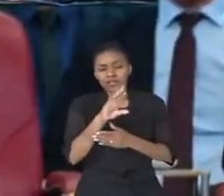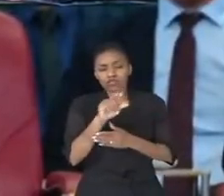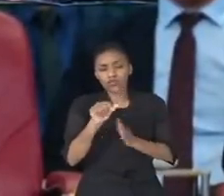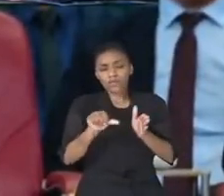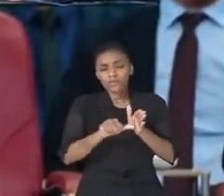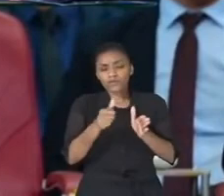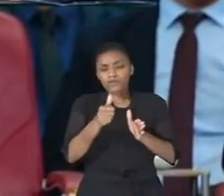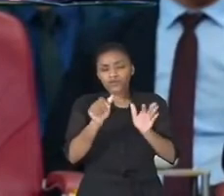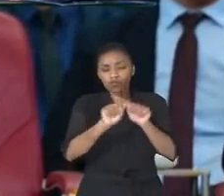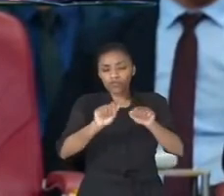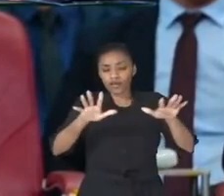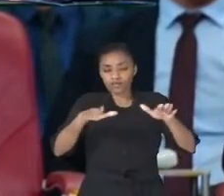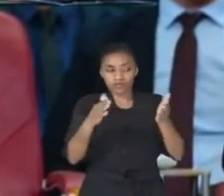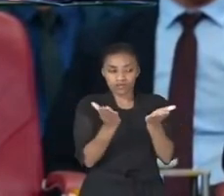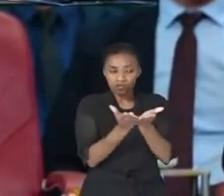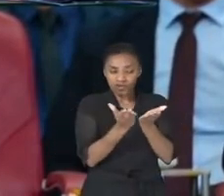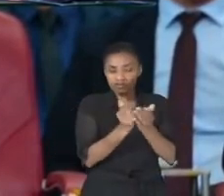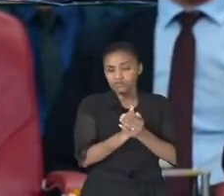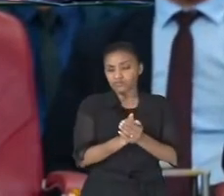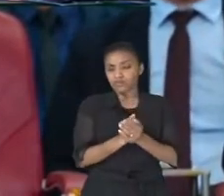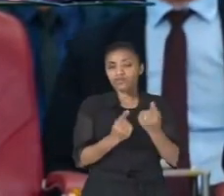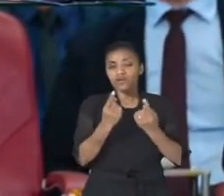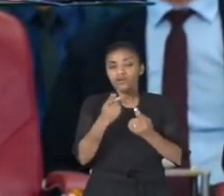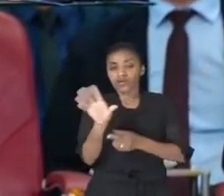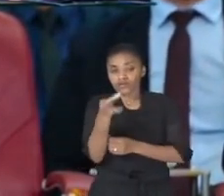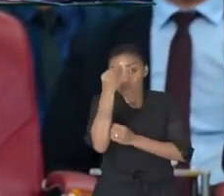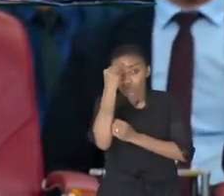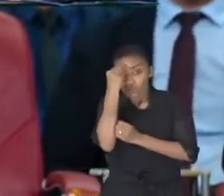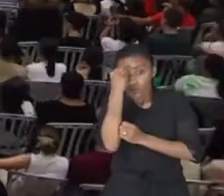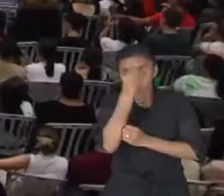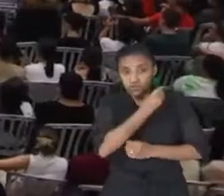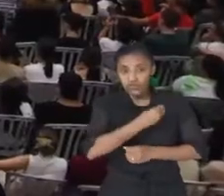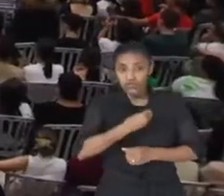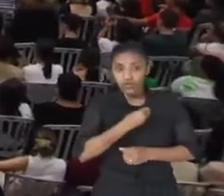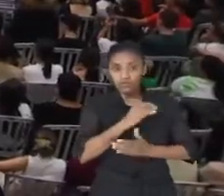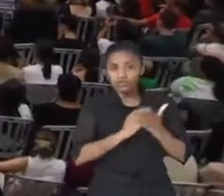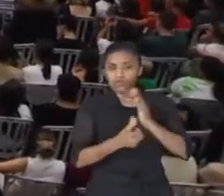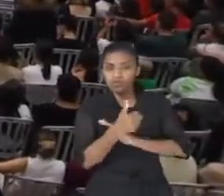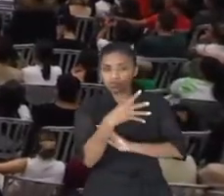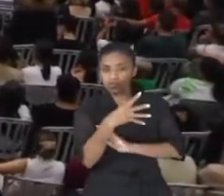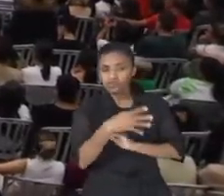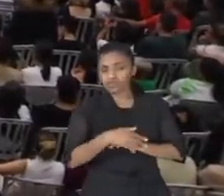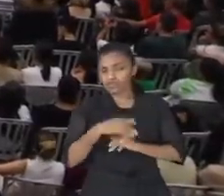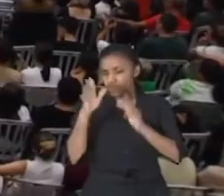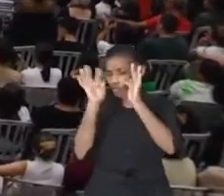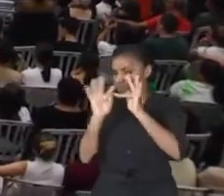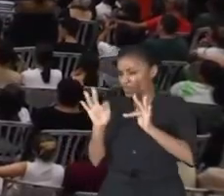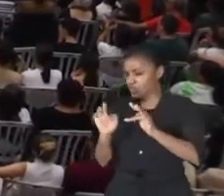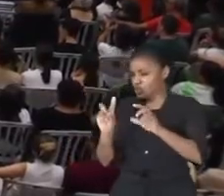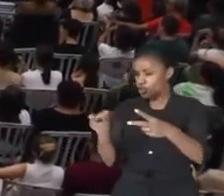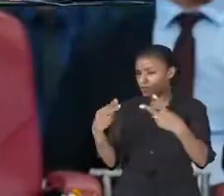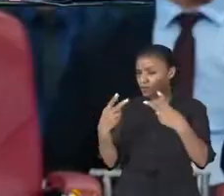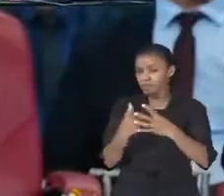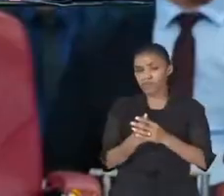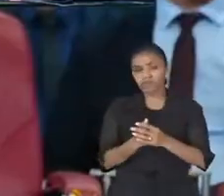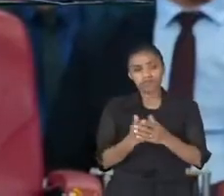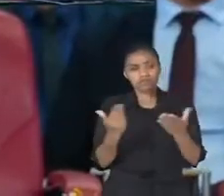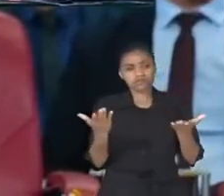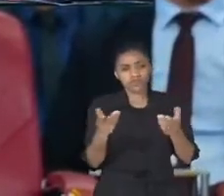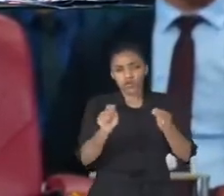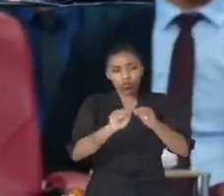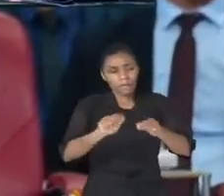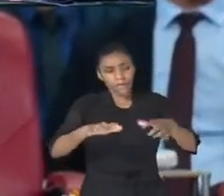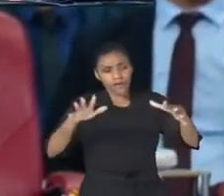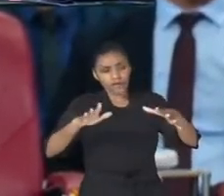primeiro milagre como crente. Ele falou: qual? Decorei João 14. Ao invés de ele ficar feliz comigo, ele olhou para mim e disse assim: isso não é